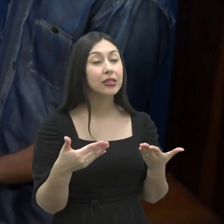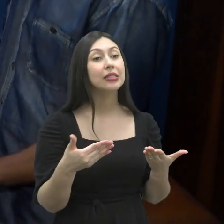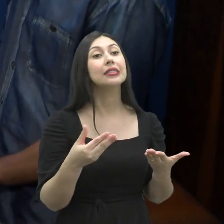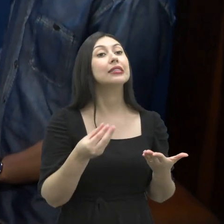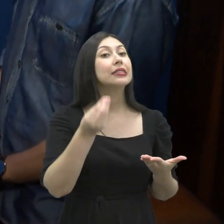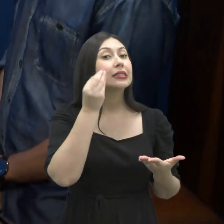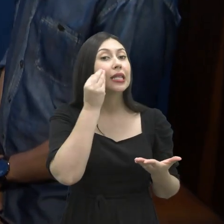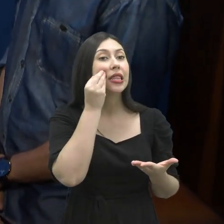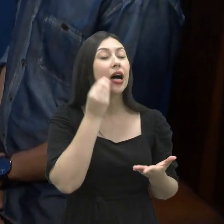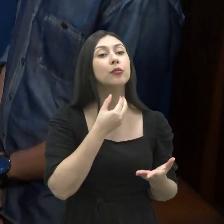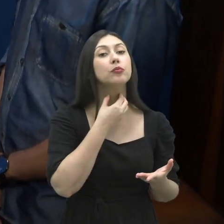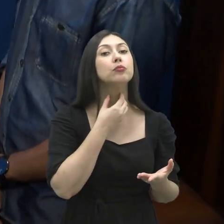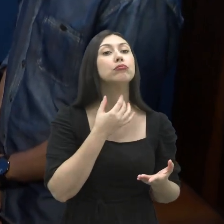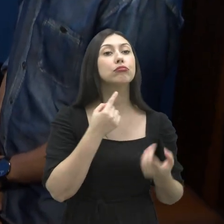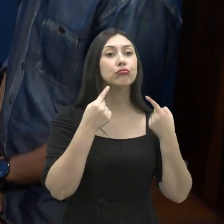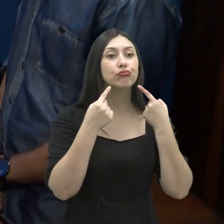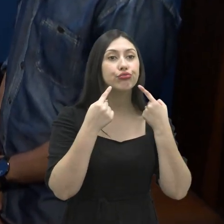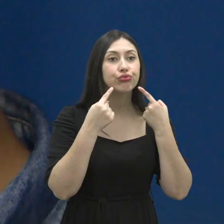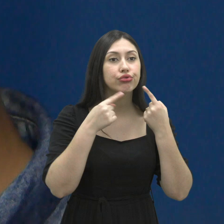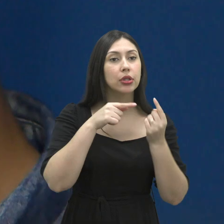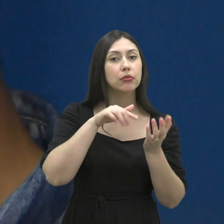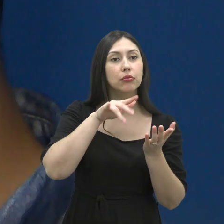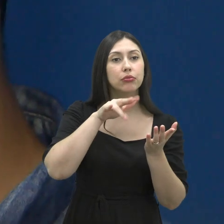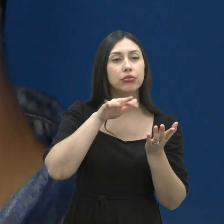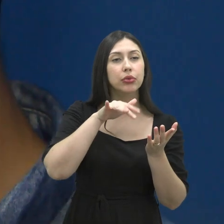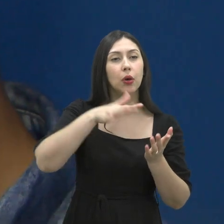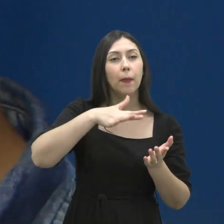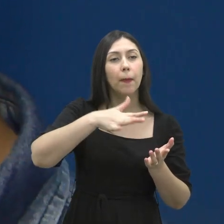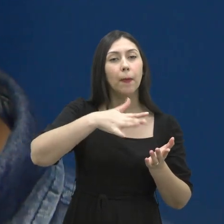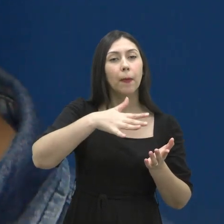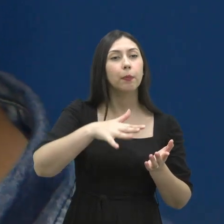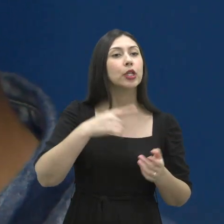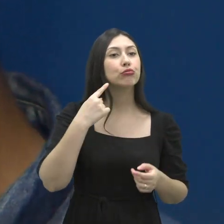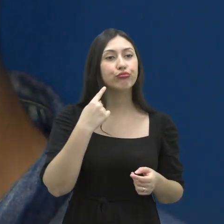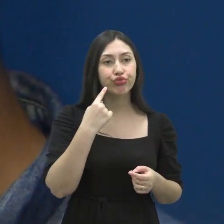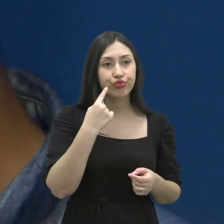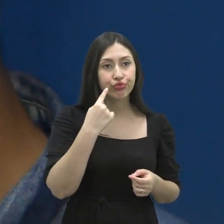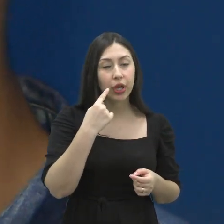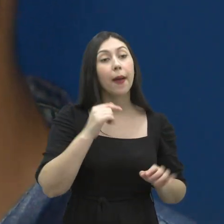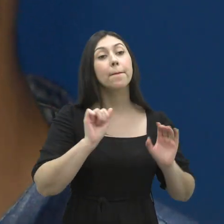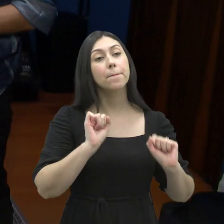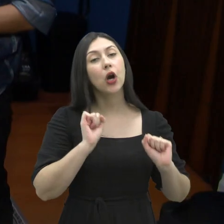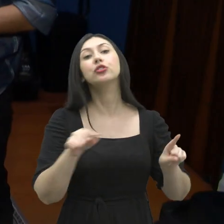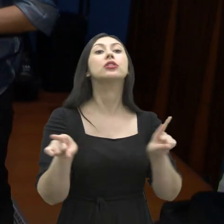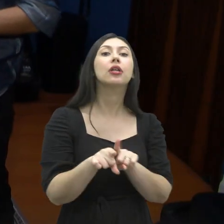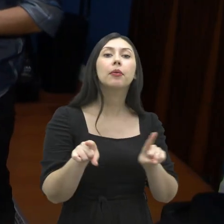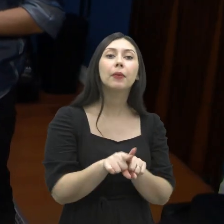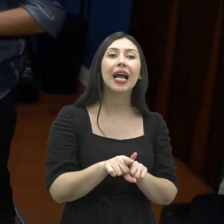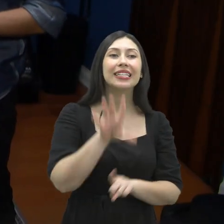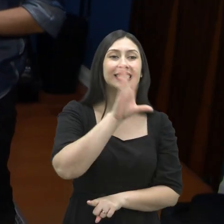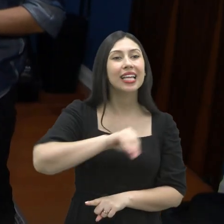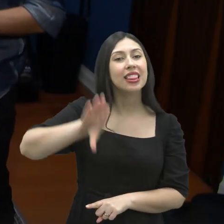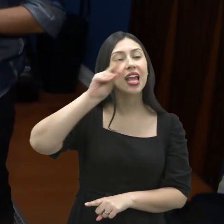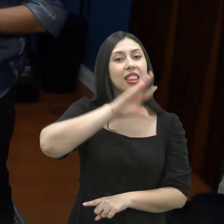vibração. Podem ser vibração de lábio ou vibração de língua. A gente pode trabalhar, por exemplo, um exercício para